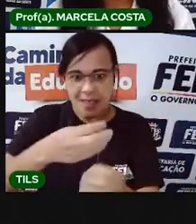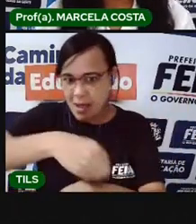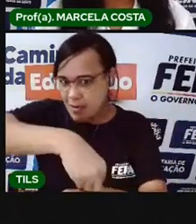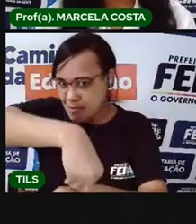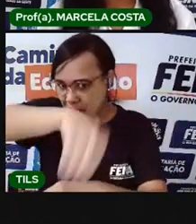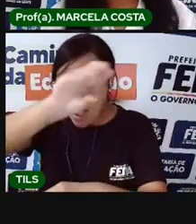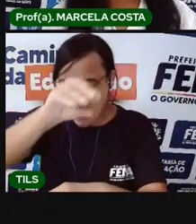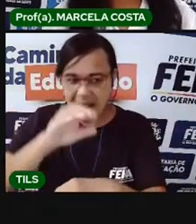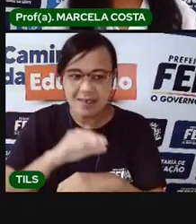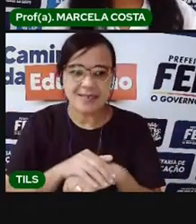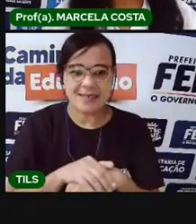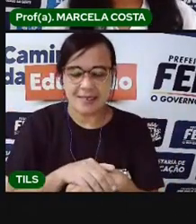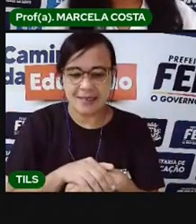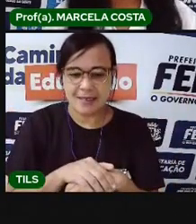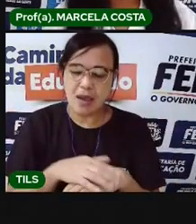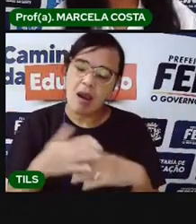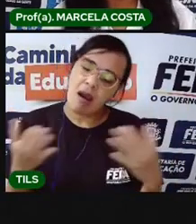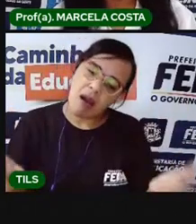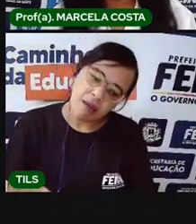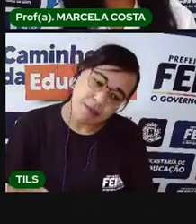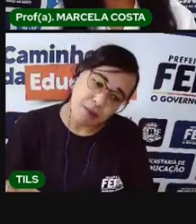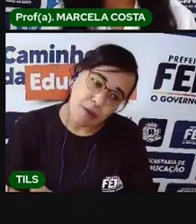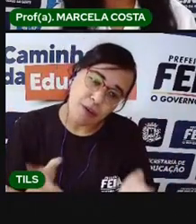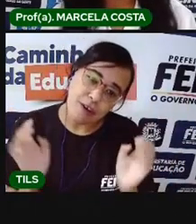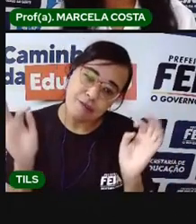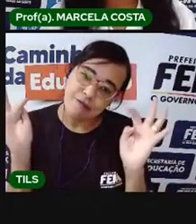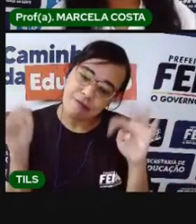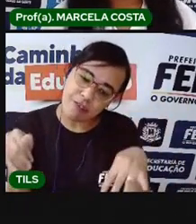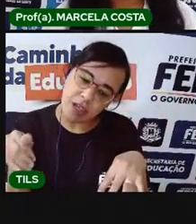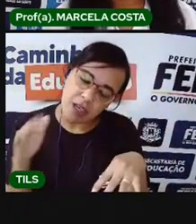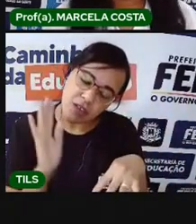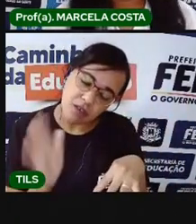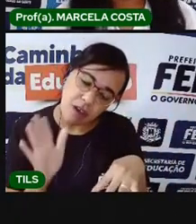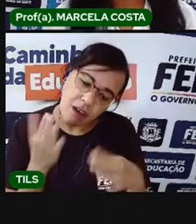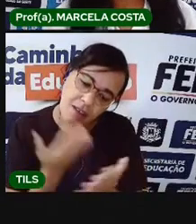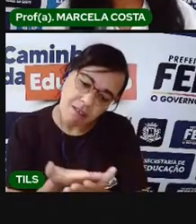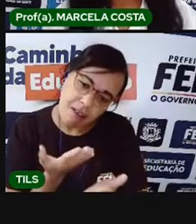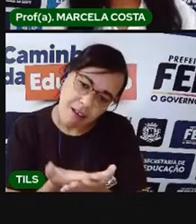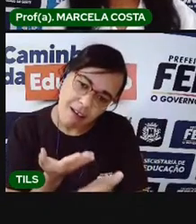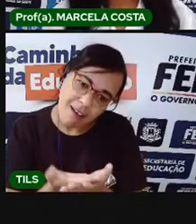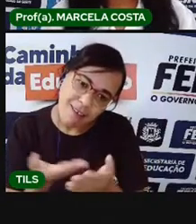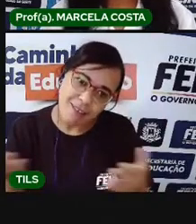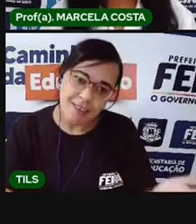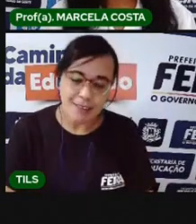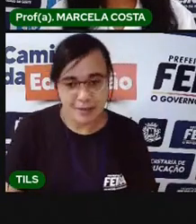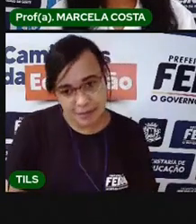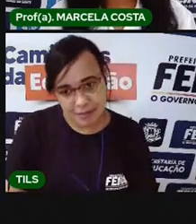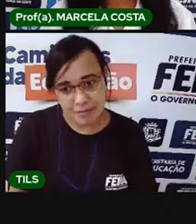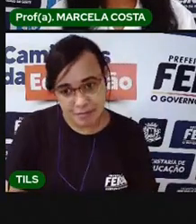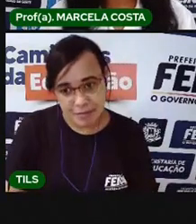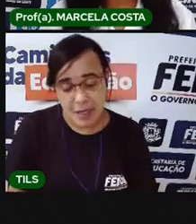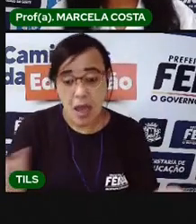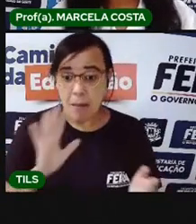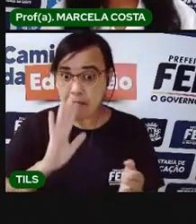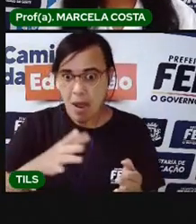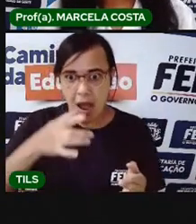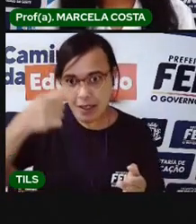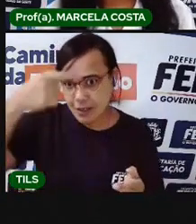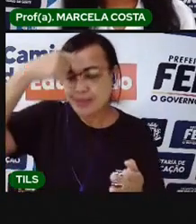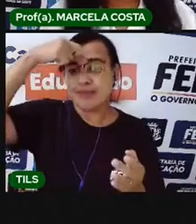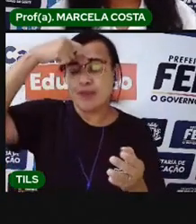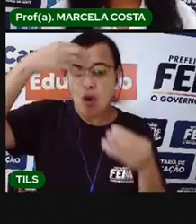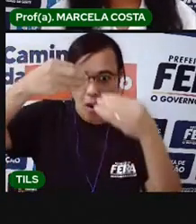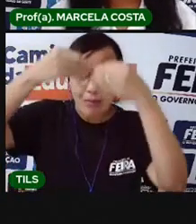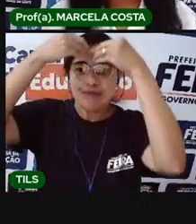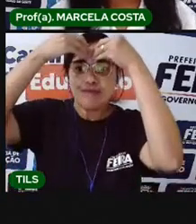Agora, crianças, a gente está chegando ao final da nossa aula. Vamos lembrar o que foi que a gente aprendeu hoje? A